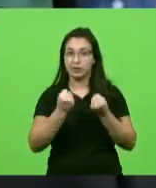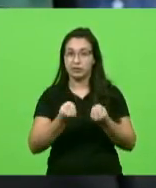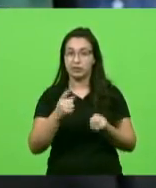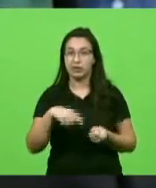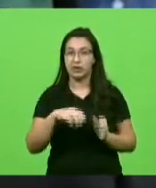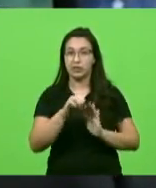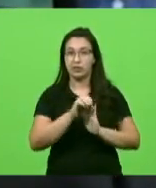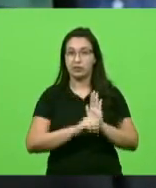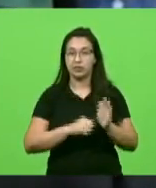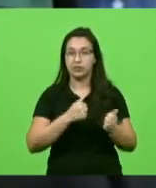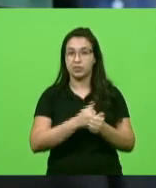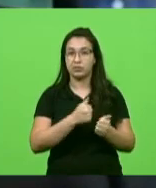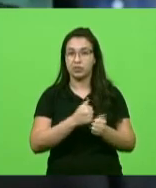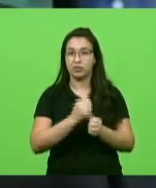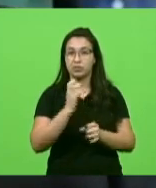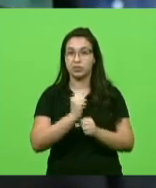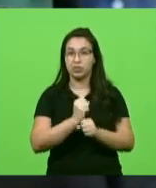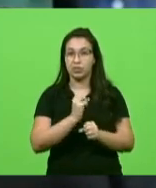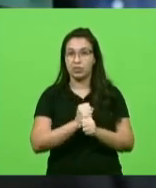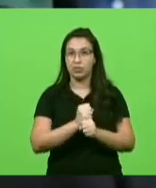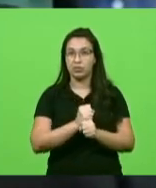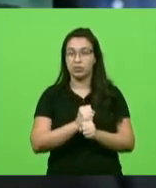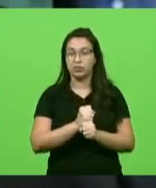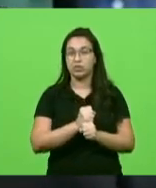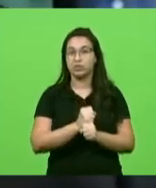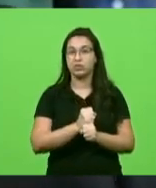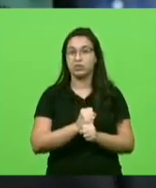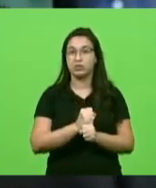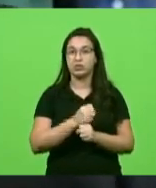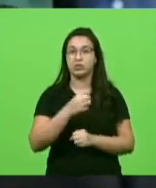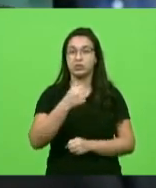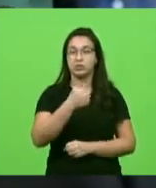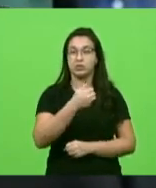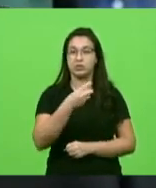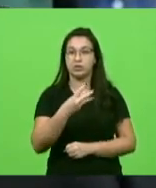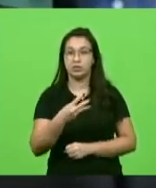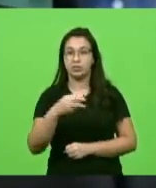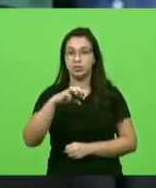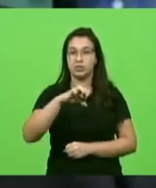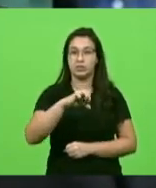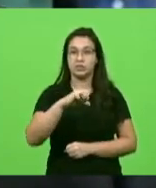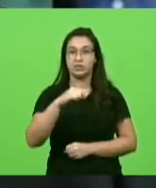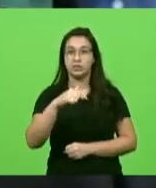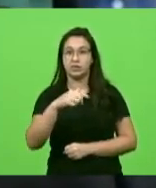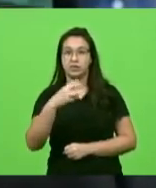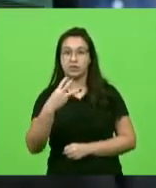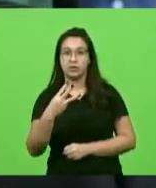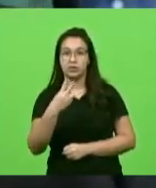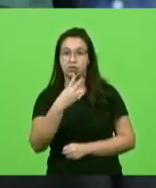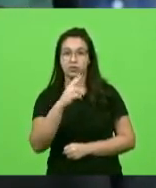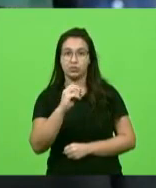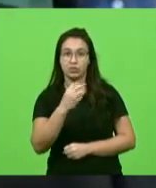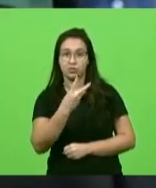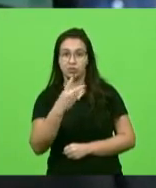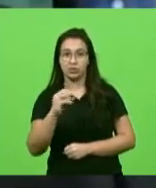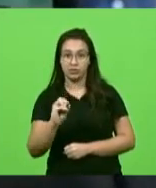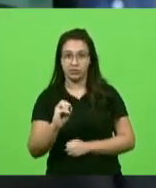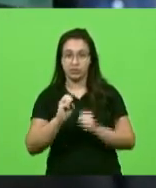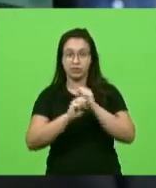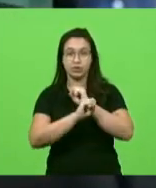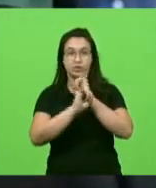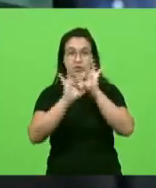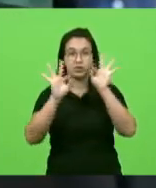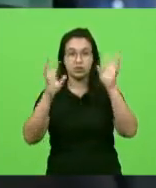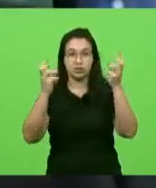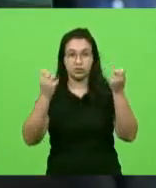existe do Tribunal de Contas do Estado Santa Catarina de número 13973 de 2020 que esclarece o